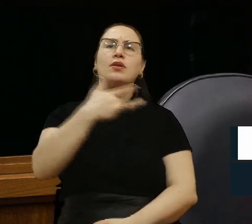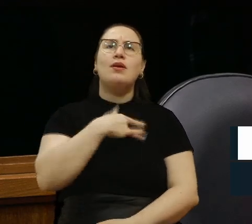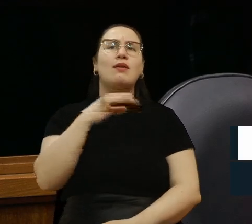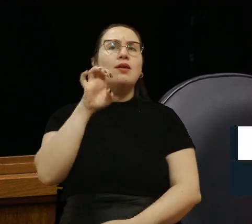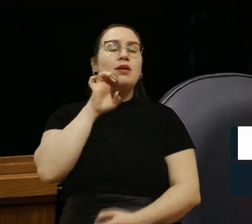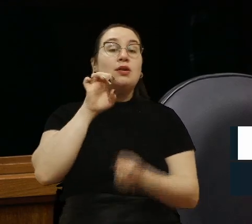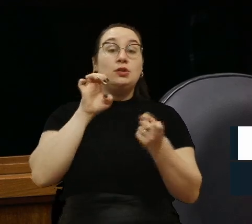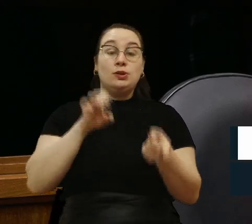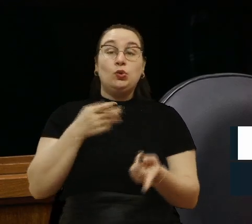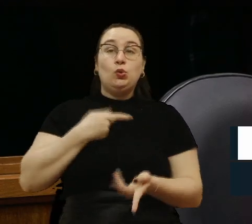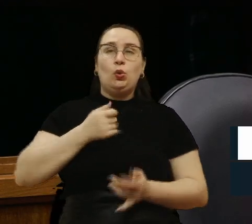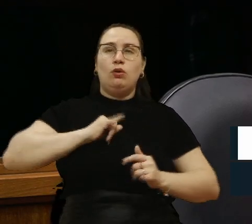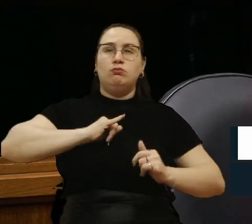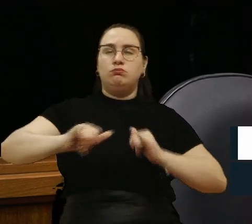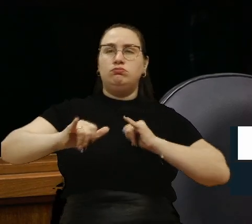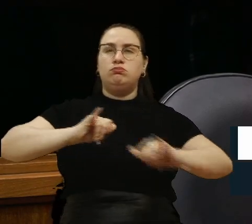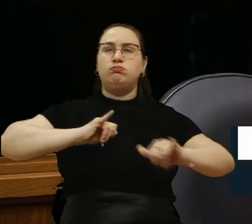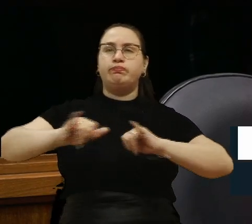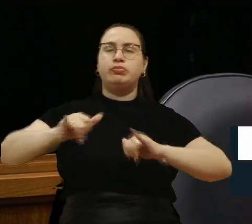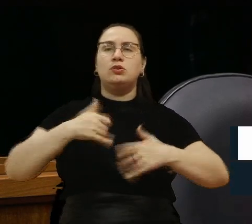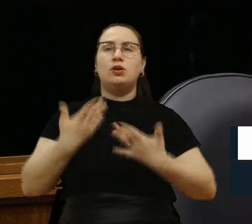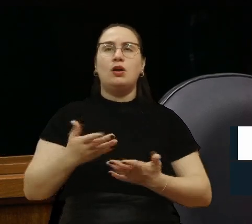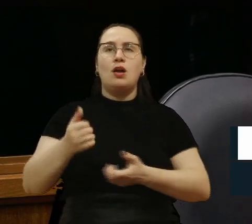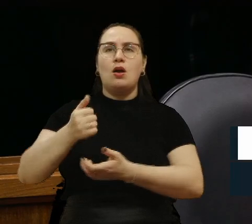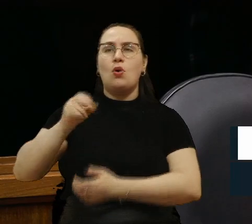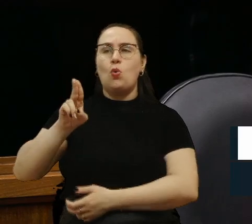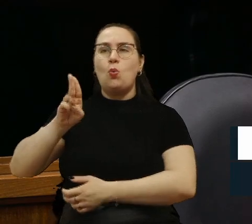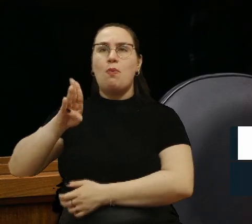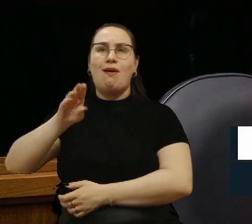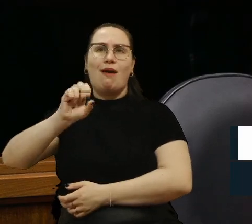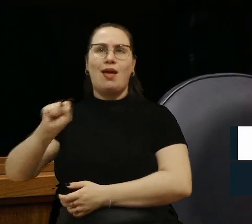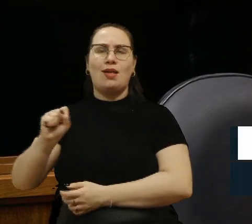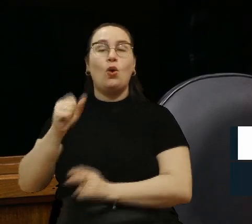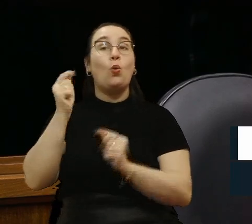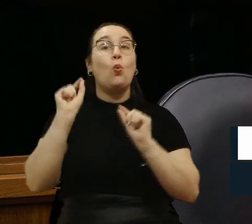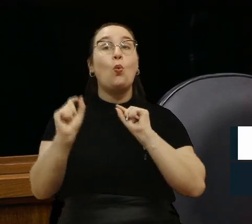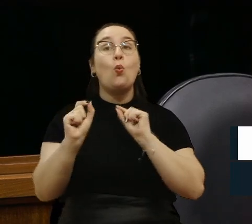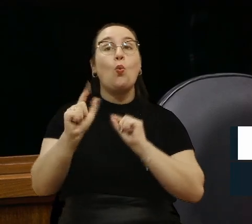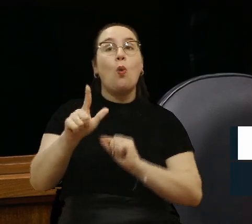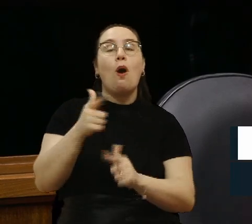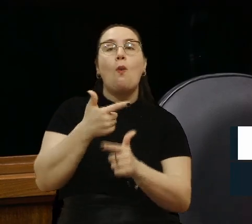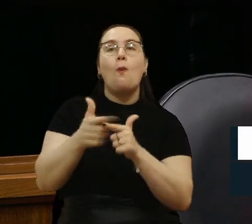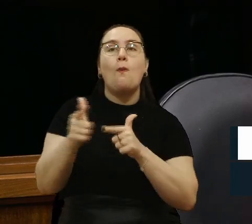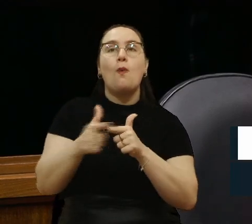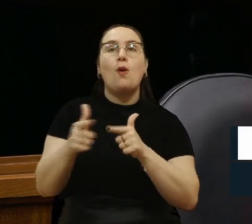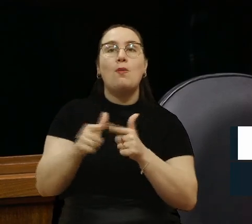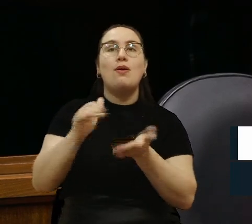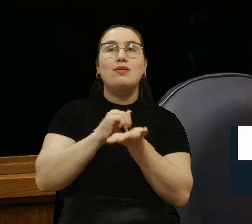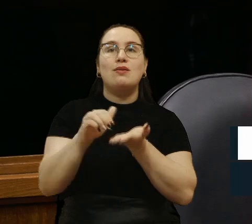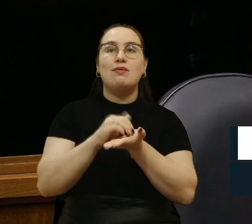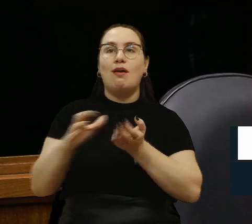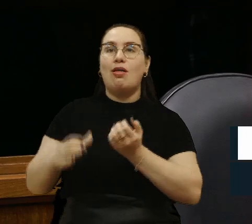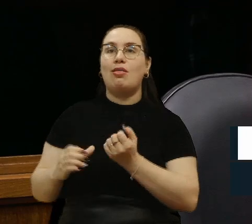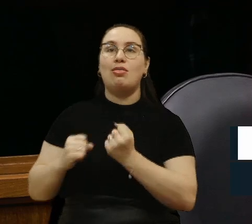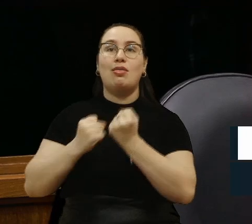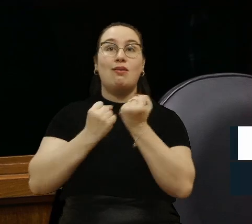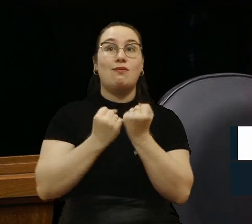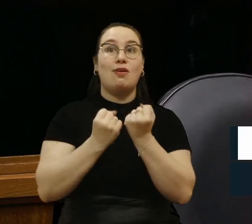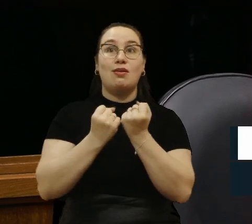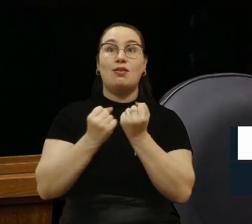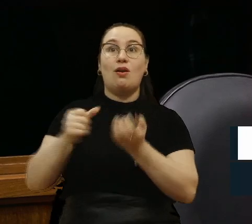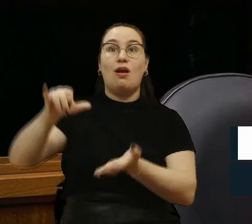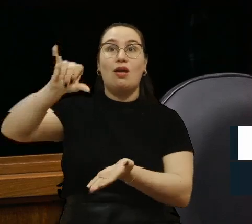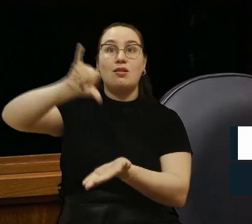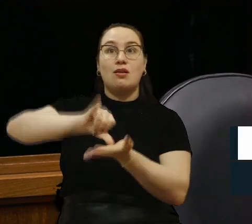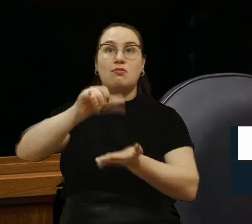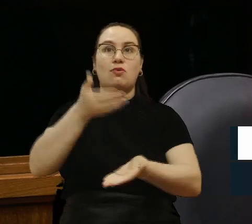senhora trouxe sobre as unidades básicas de saúde. Qual que é o problema da Secretaria estar defendendo a centralização